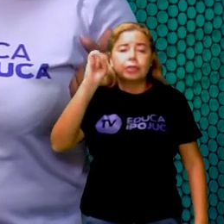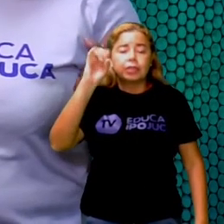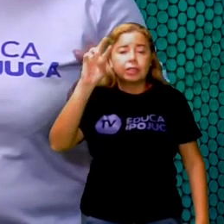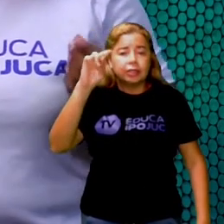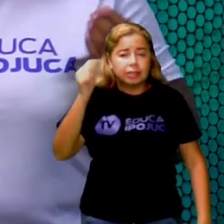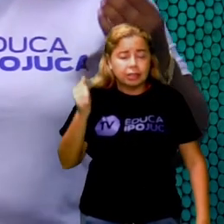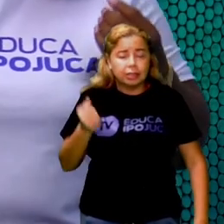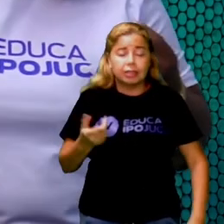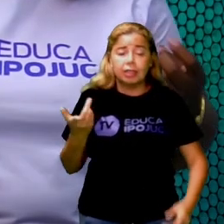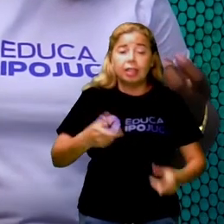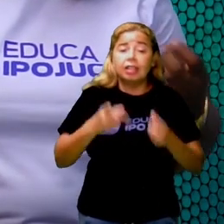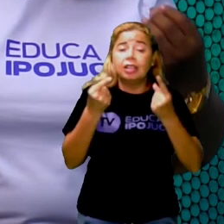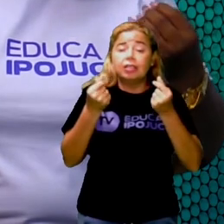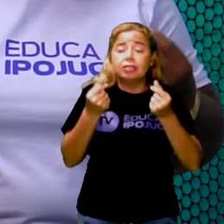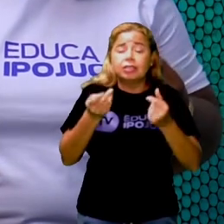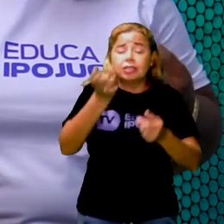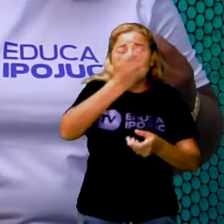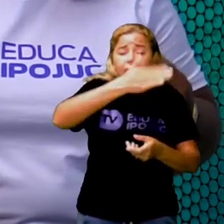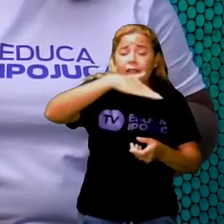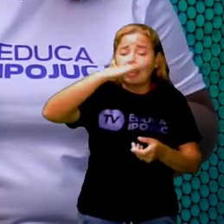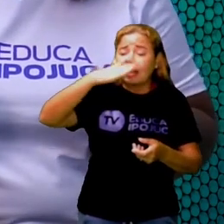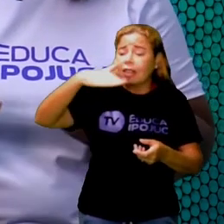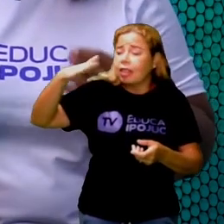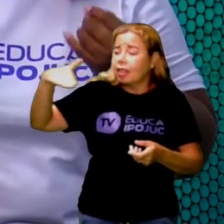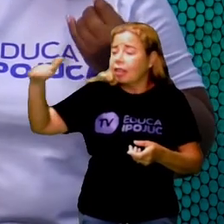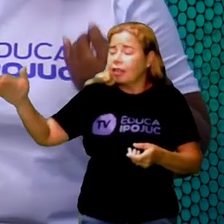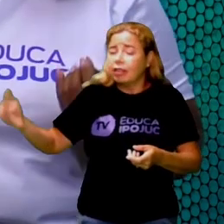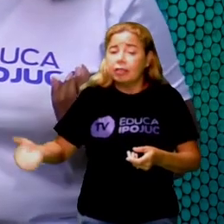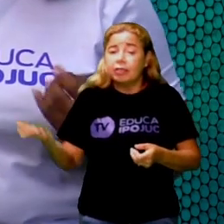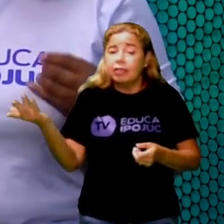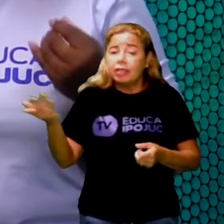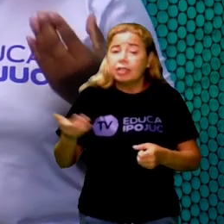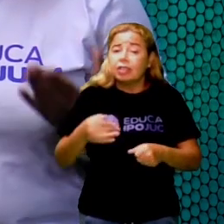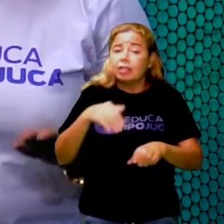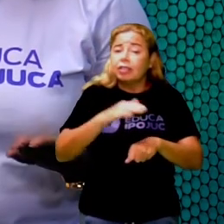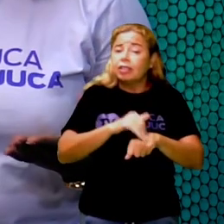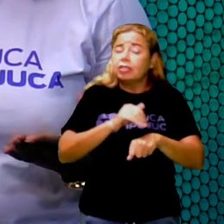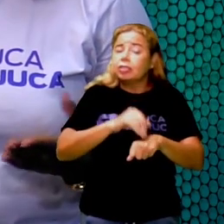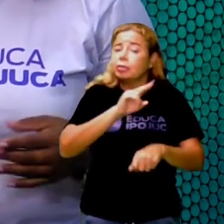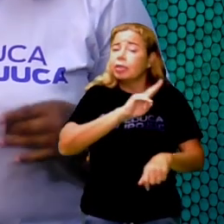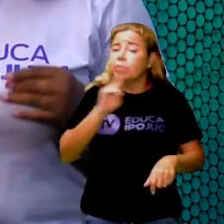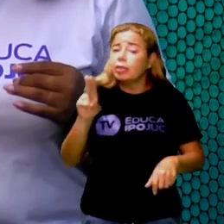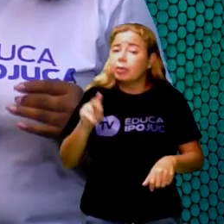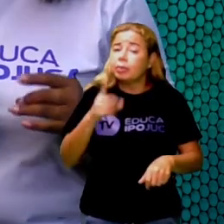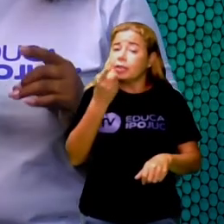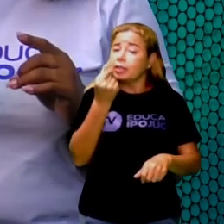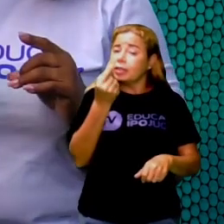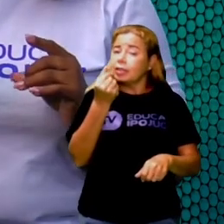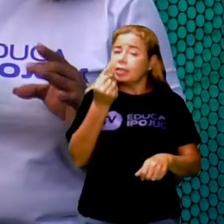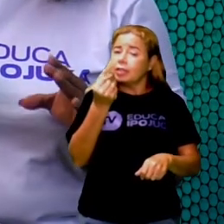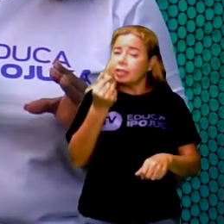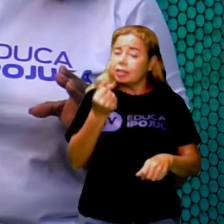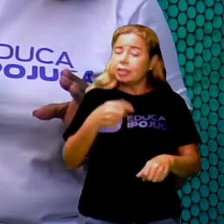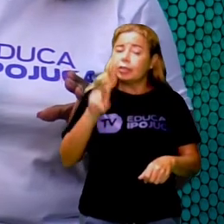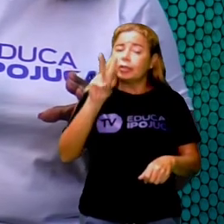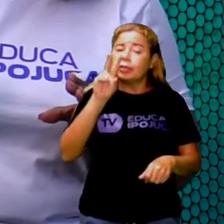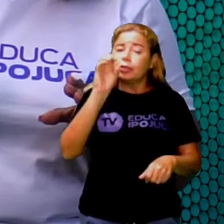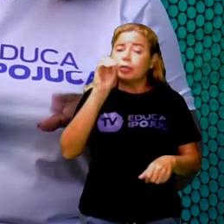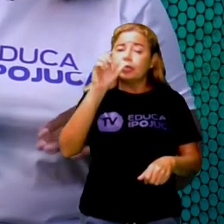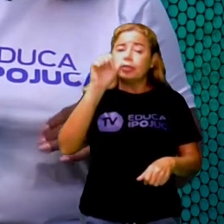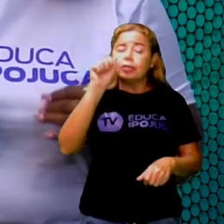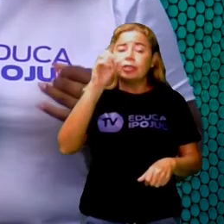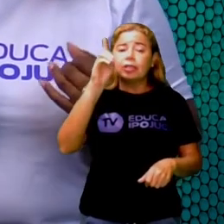muito leve, os chineses deram a ela o nome de dinheiro voador. No entanto, no final do